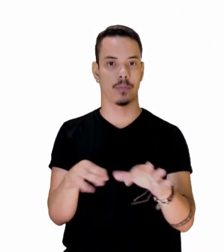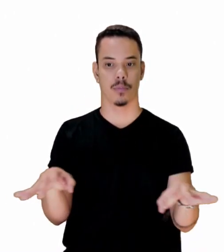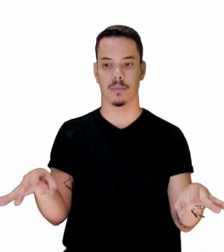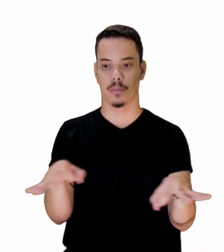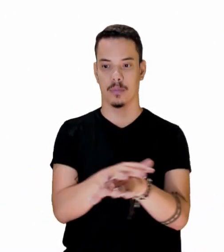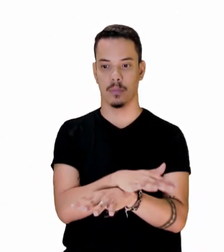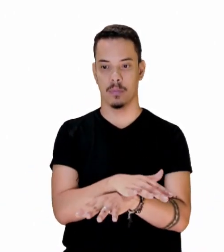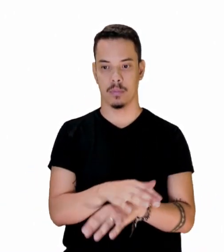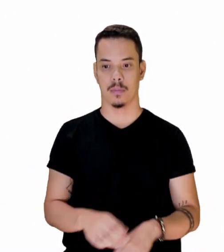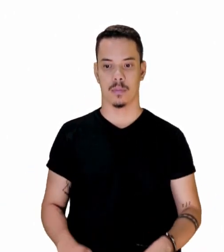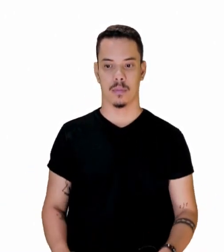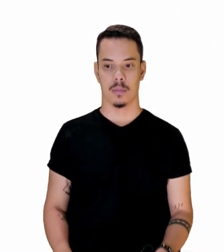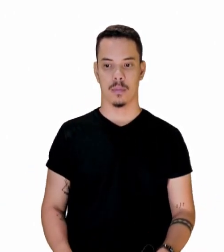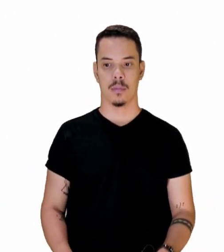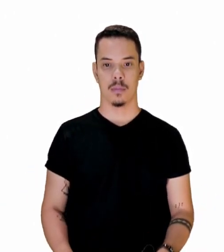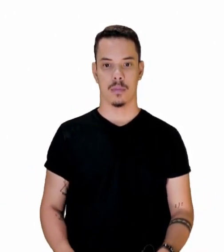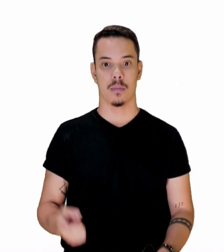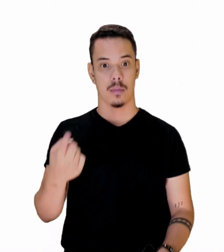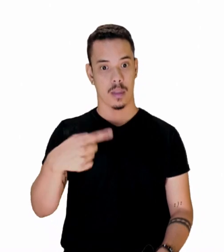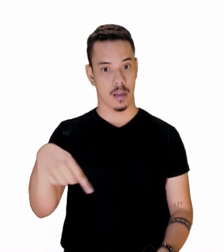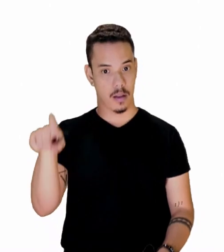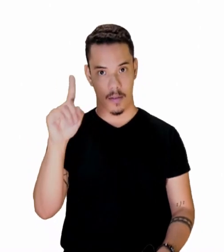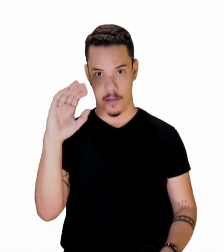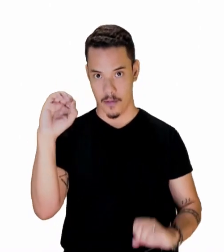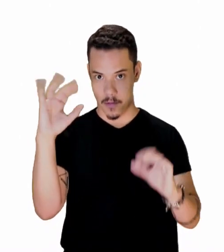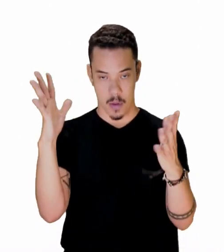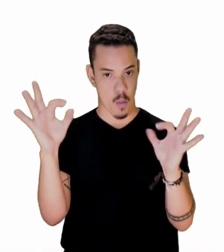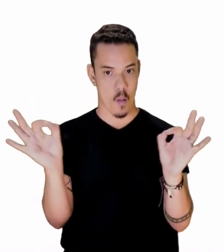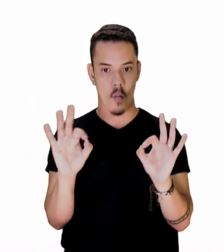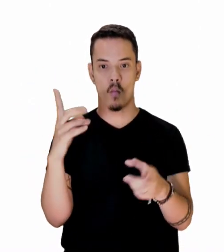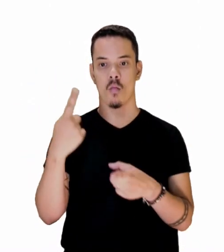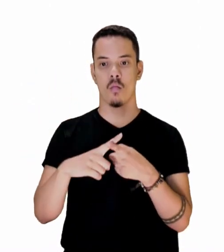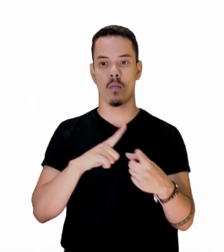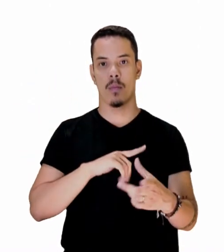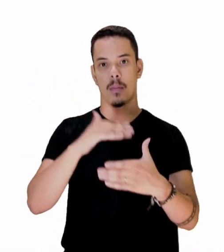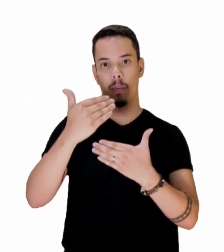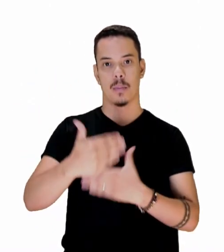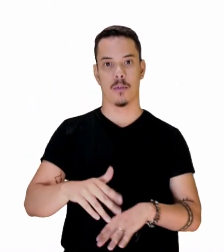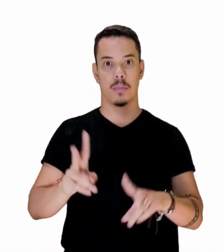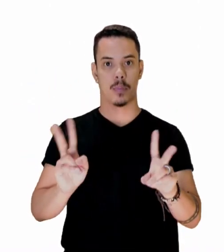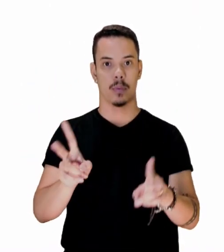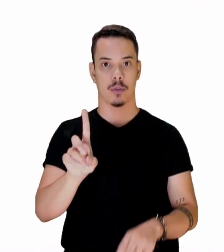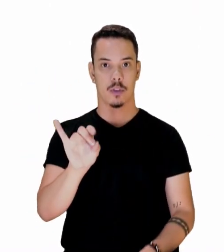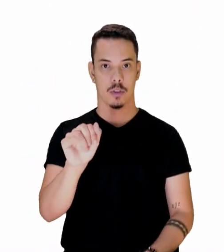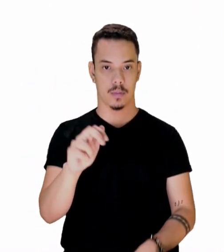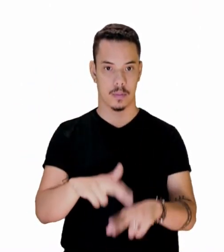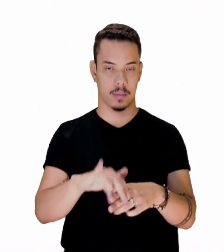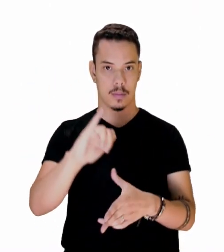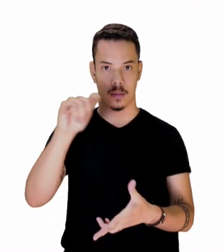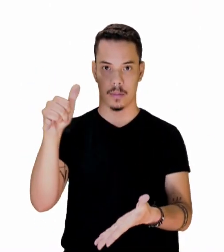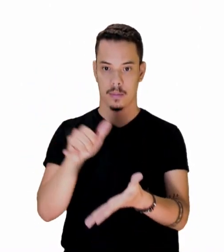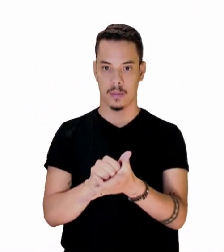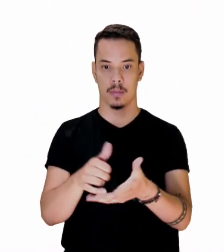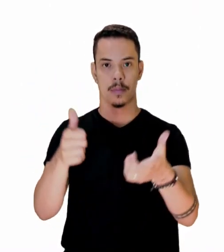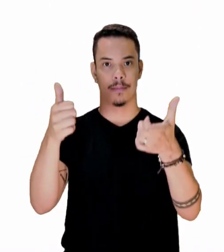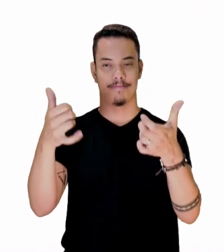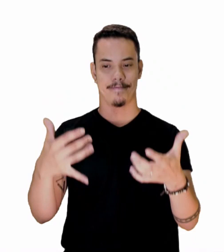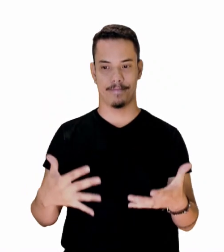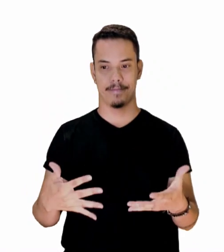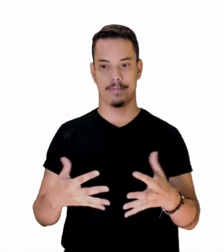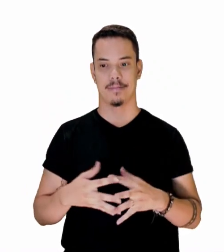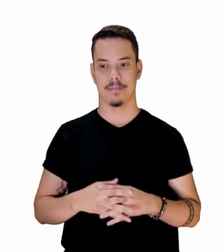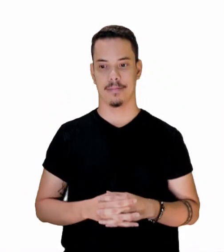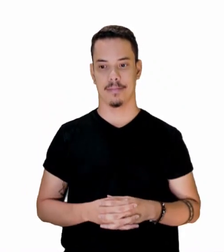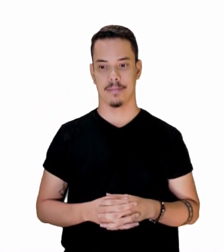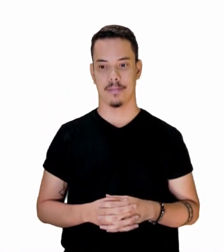concluindo. Ela não irá à festa porque haverá prova no mesmo dia. Então, aqui está justificando e explicando, tá